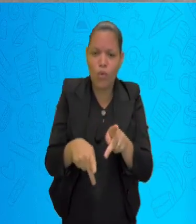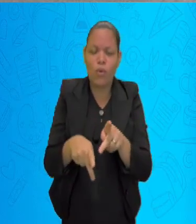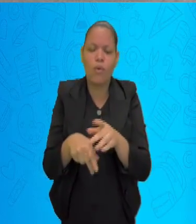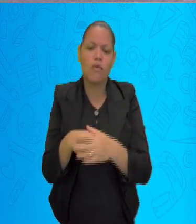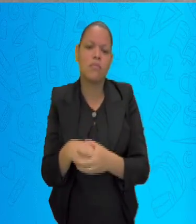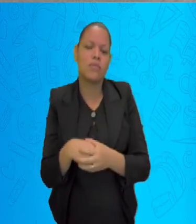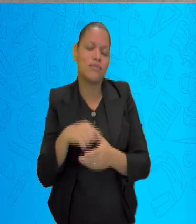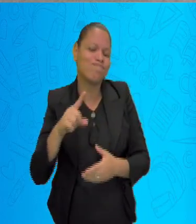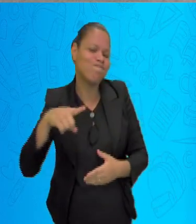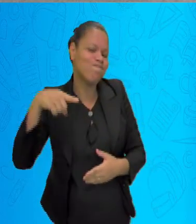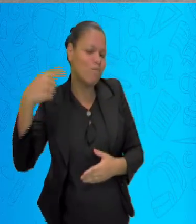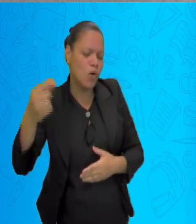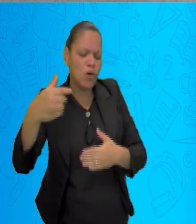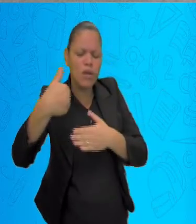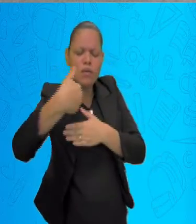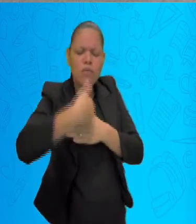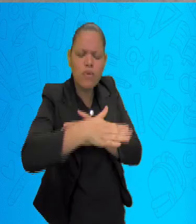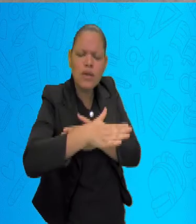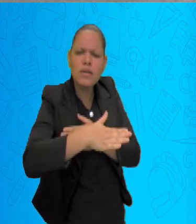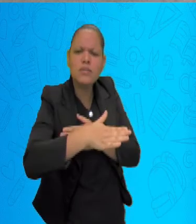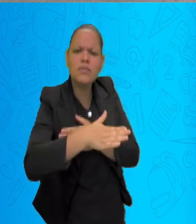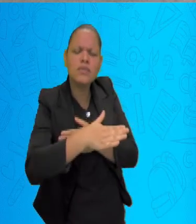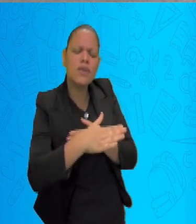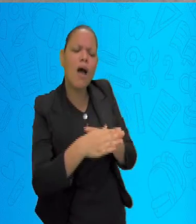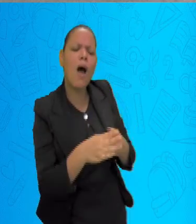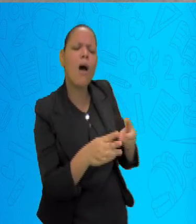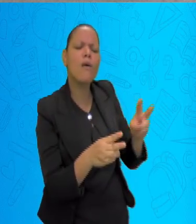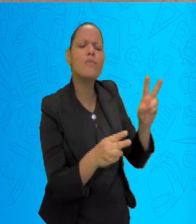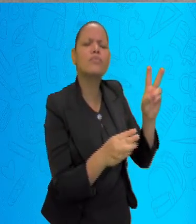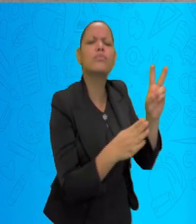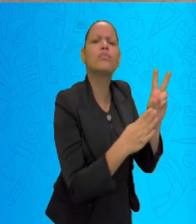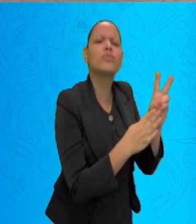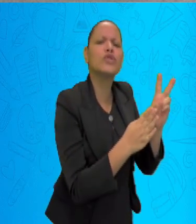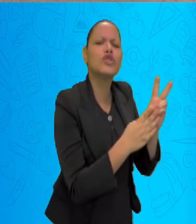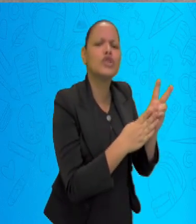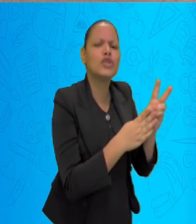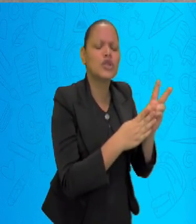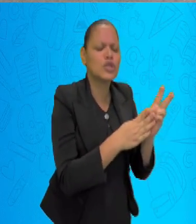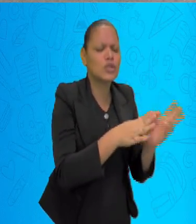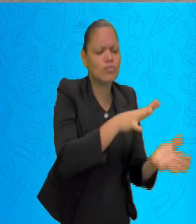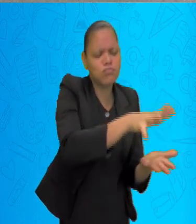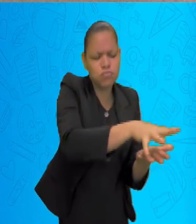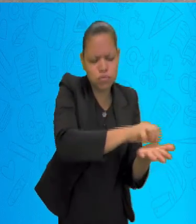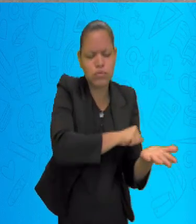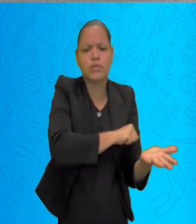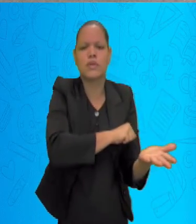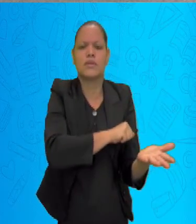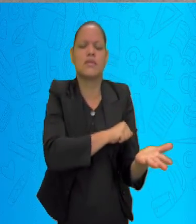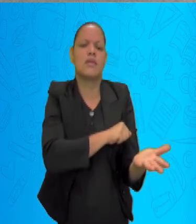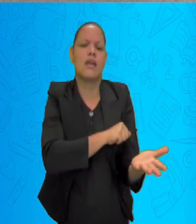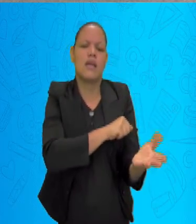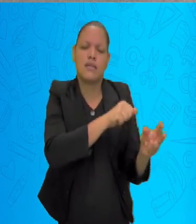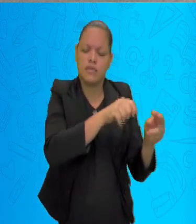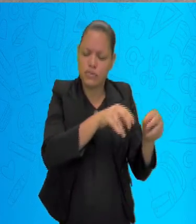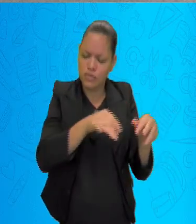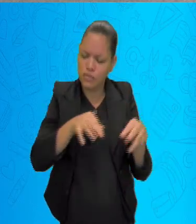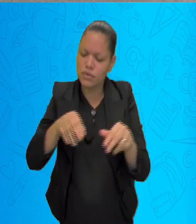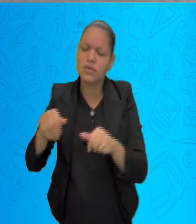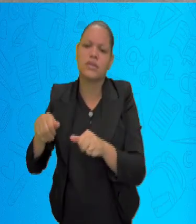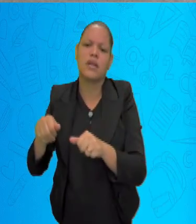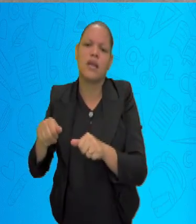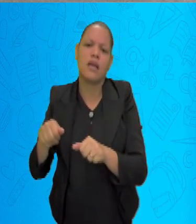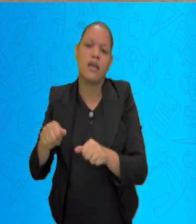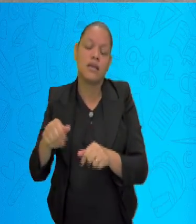com a intenção de transformar os indígenas em pequenos proprietários e fazer com que a sua produção